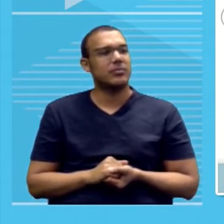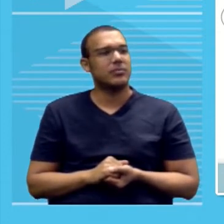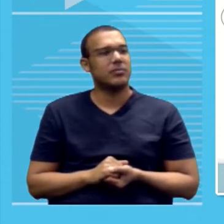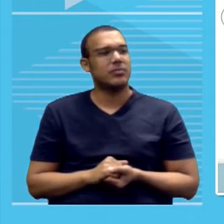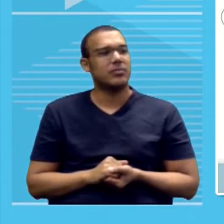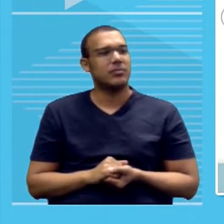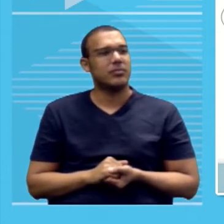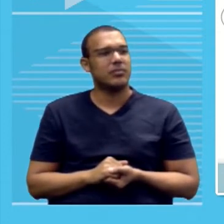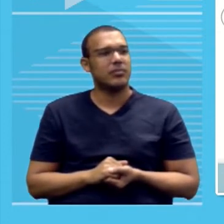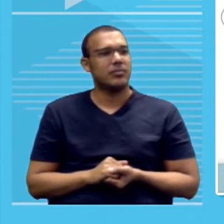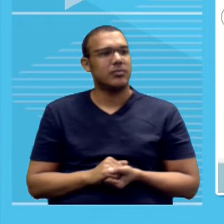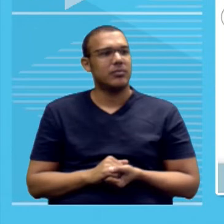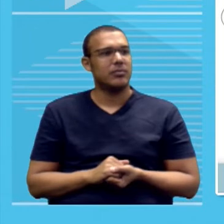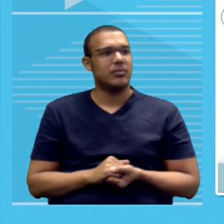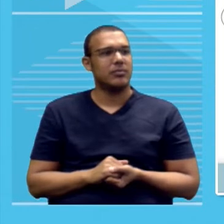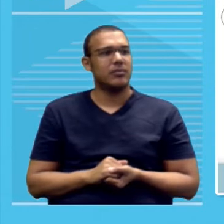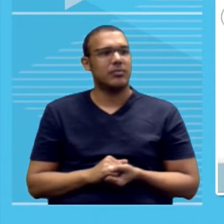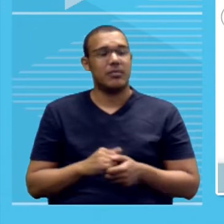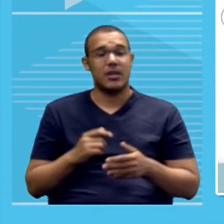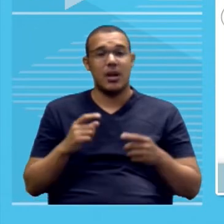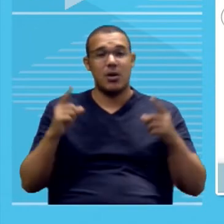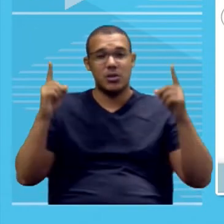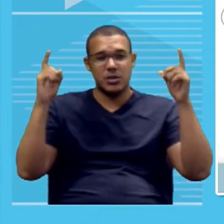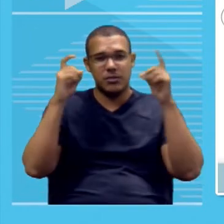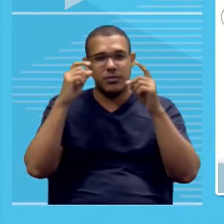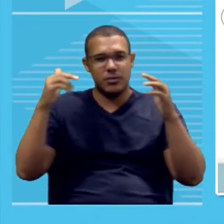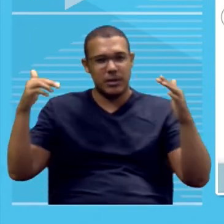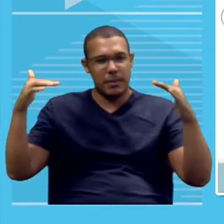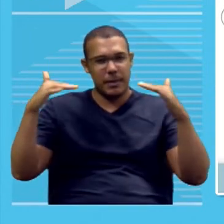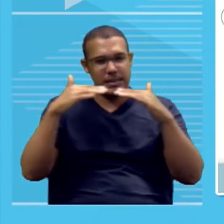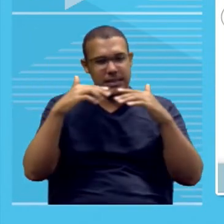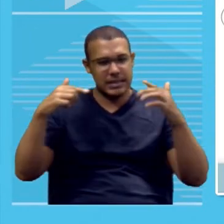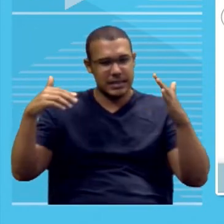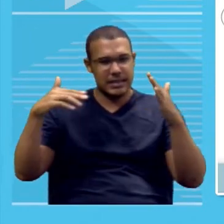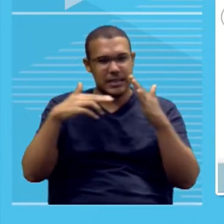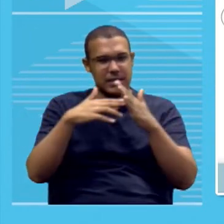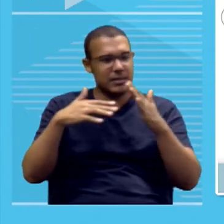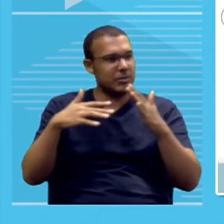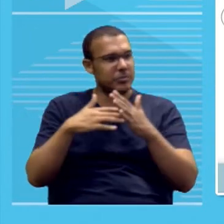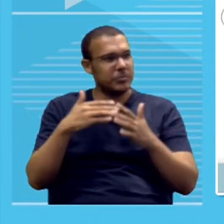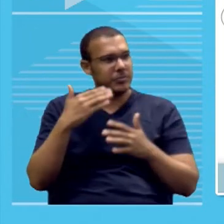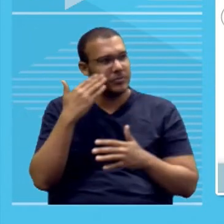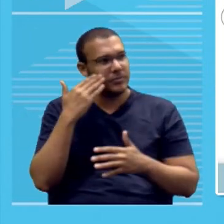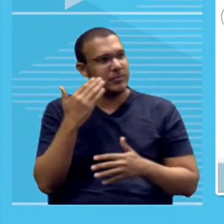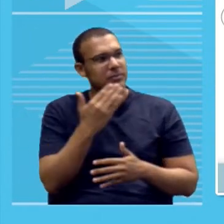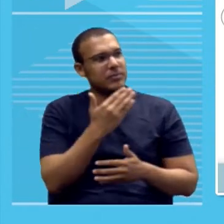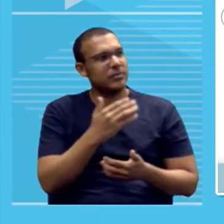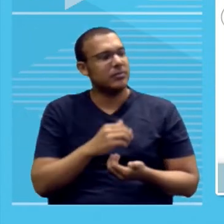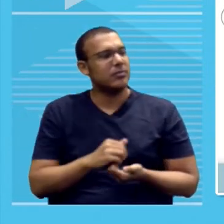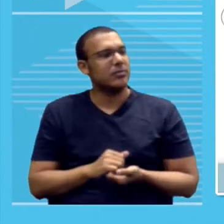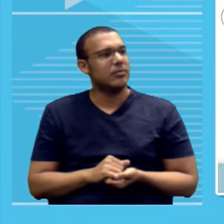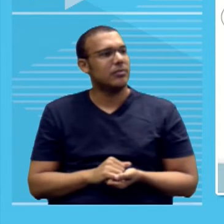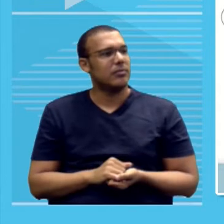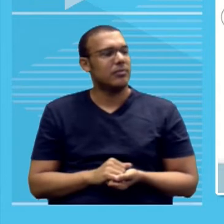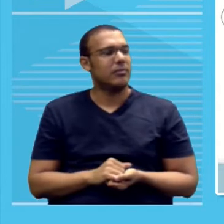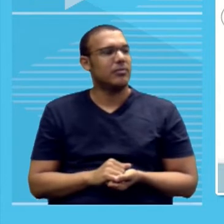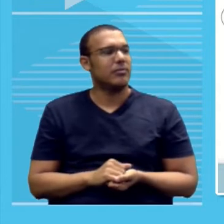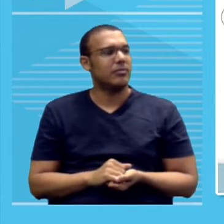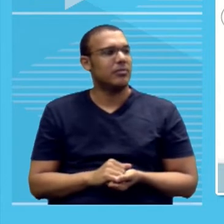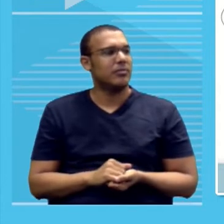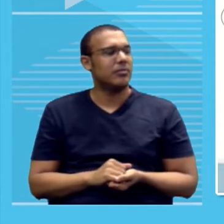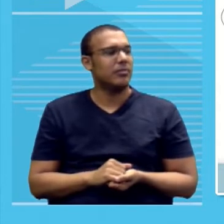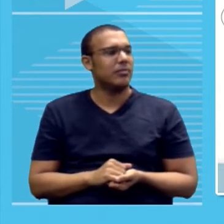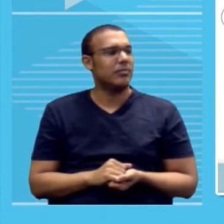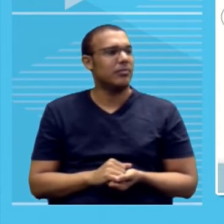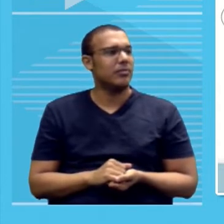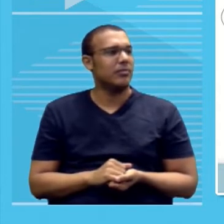Então ele se opõe, ele dificulta essa passagem. Olha o nosso filamento aí, ó. Você tem um filamento aqui e ele vai ser